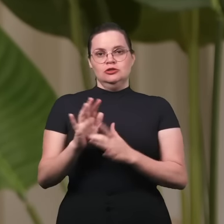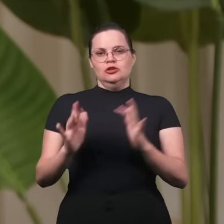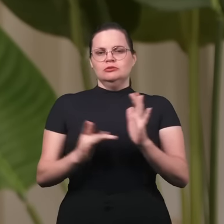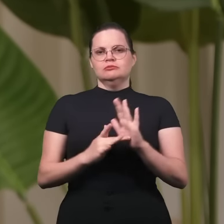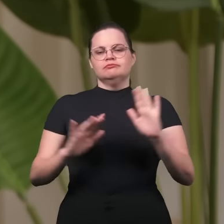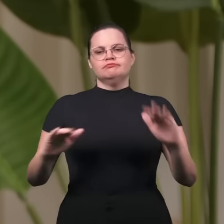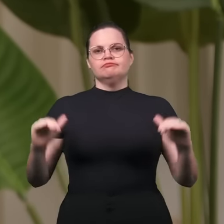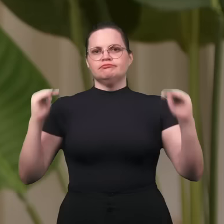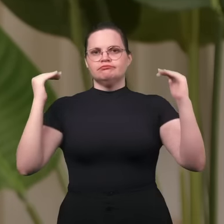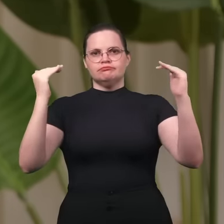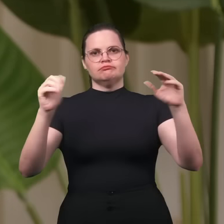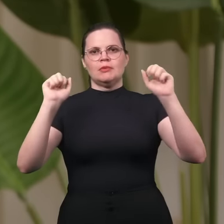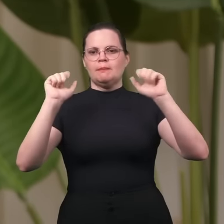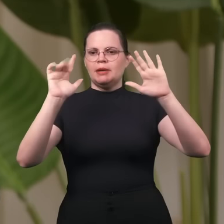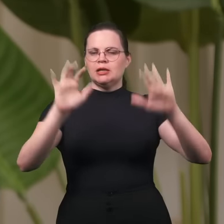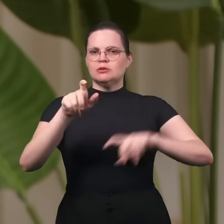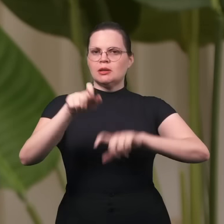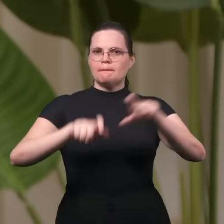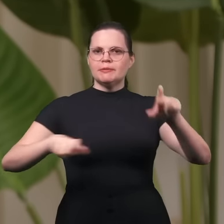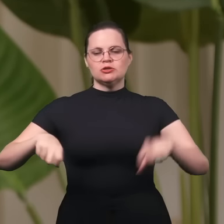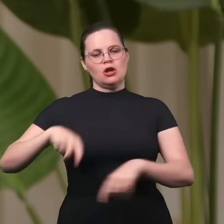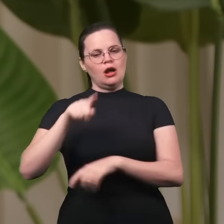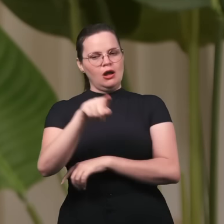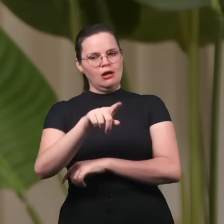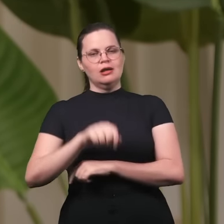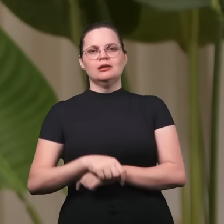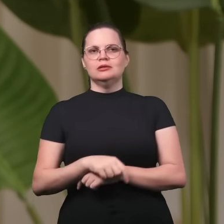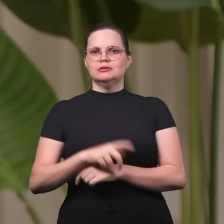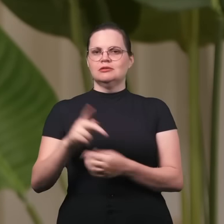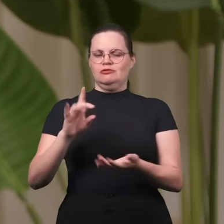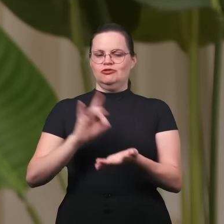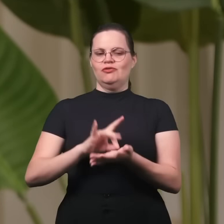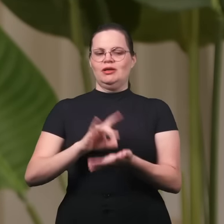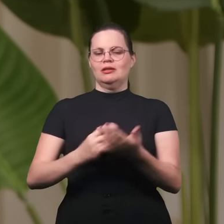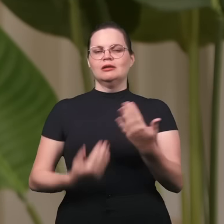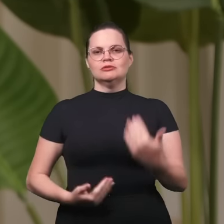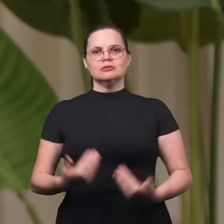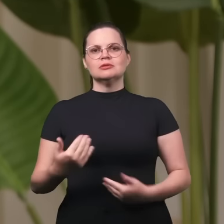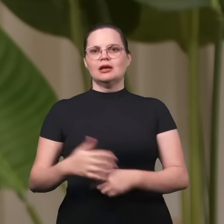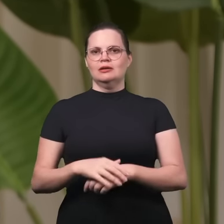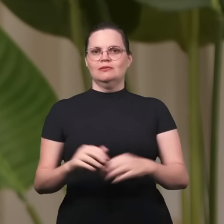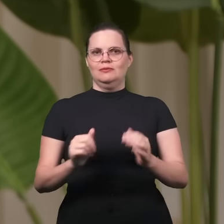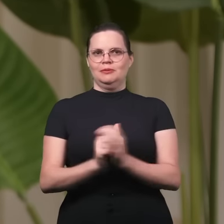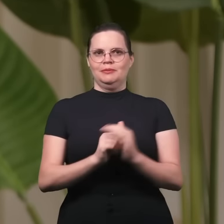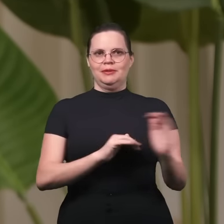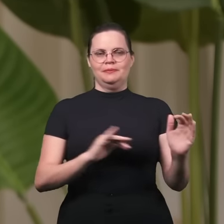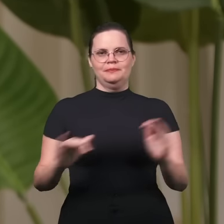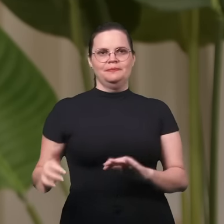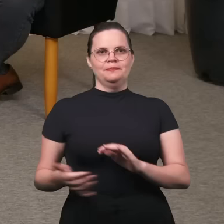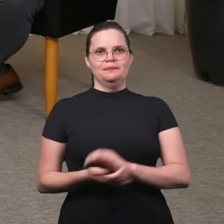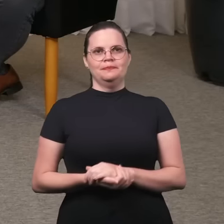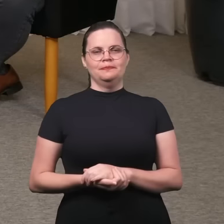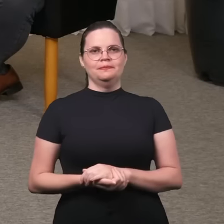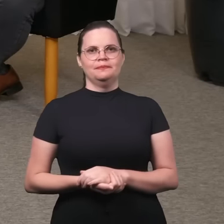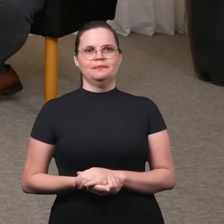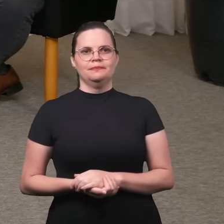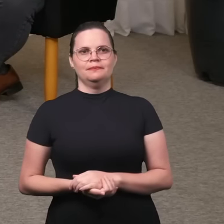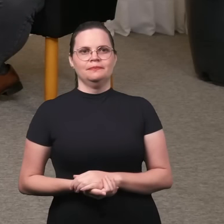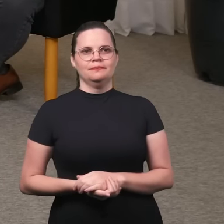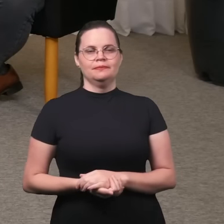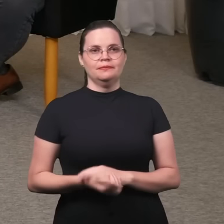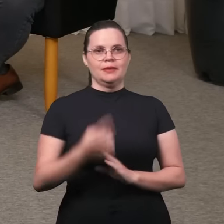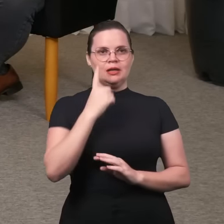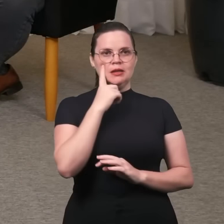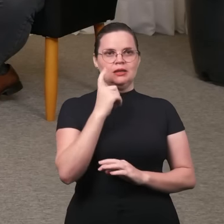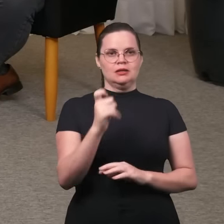aqueles que vão dizer, este é um verdadeiro servo. Amém? Amém. Glórias a Deus. Interessante, pastor